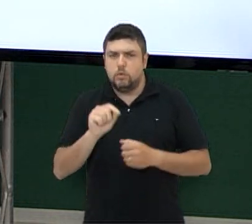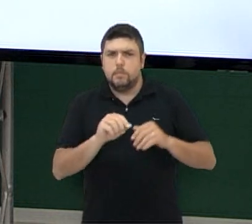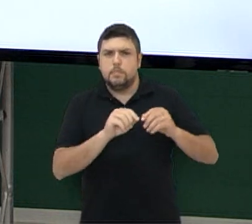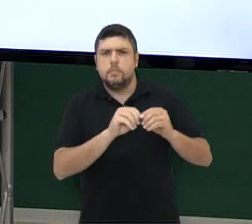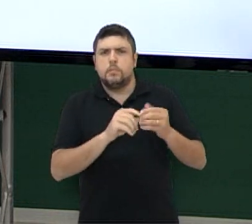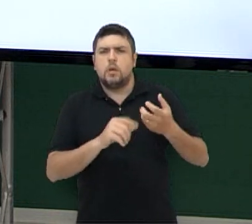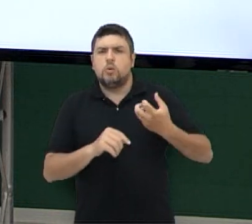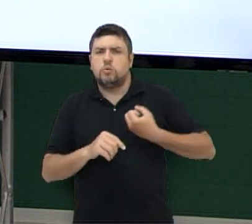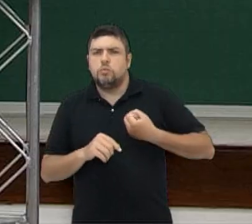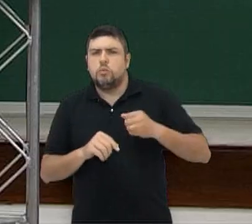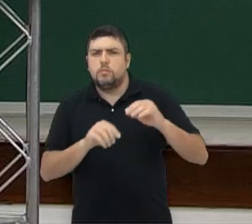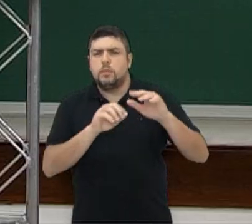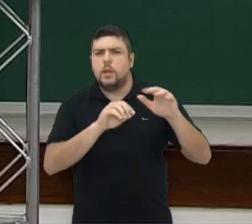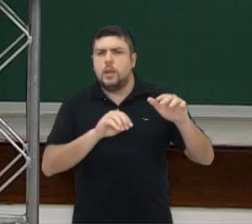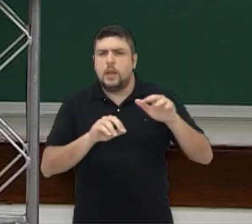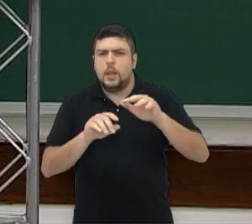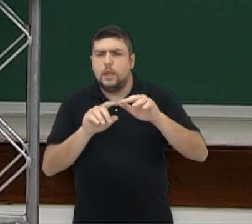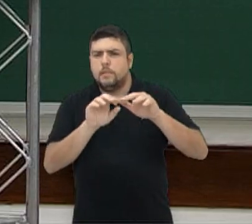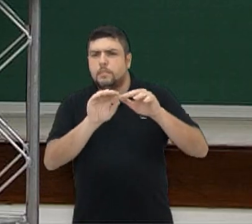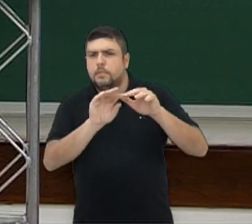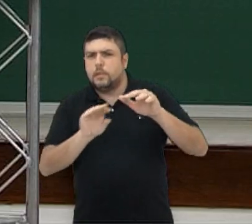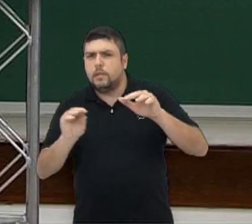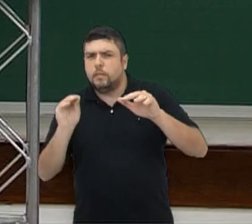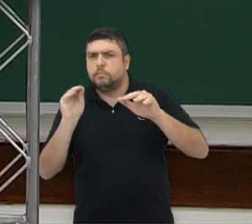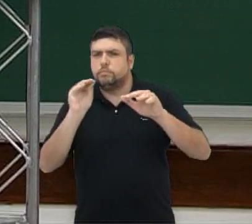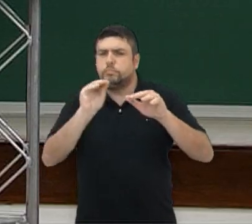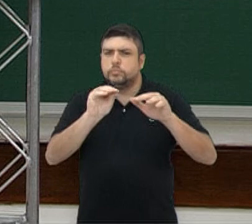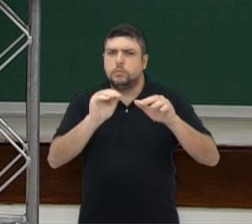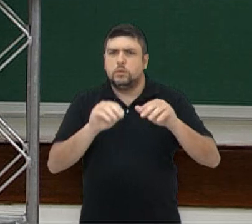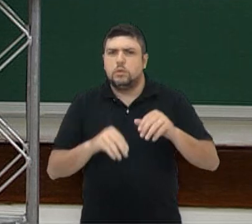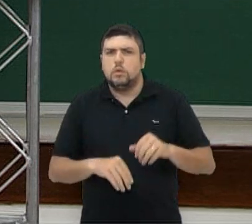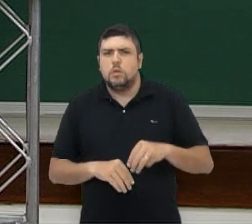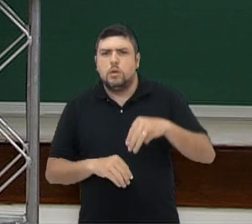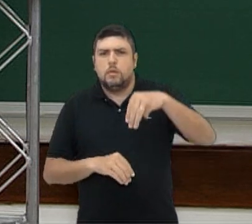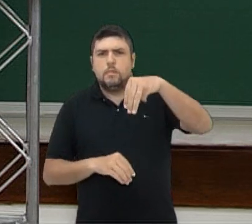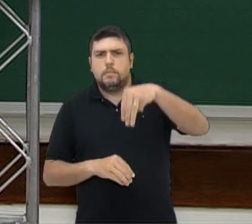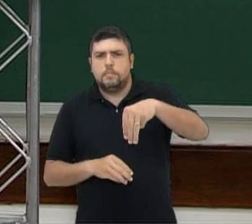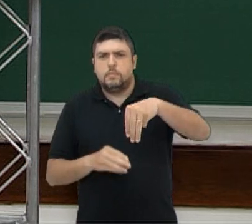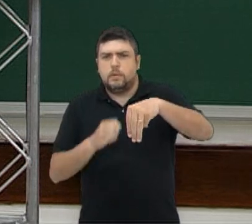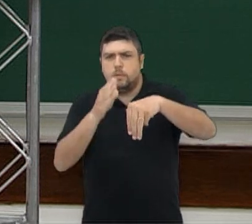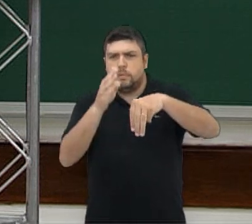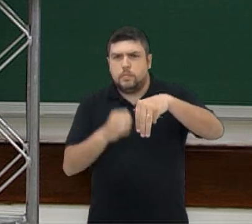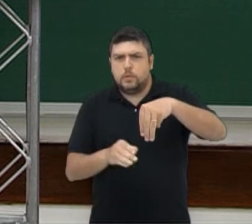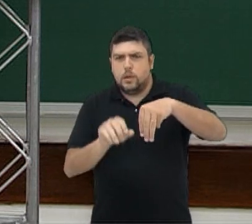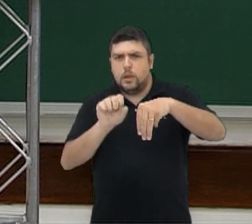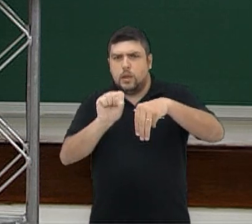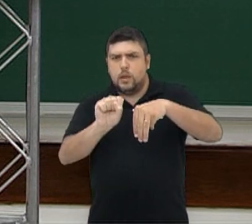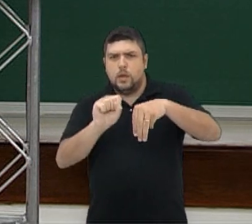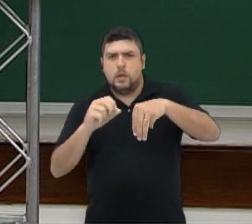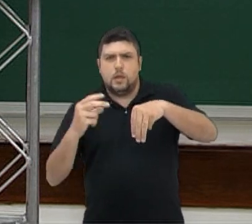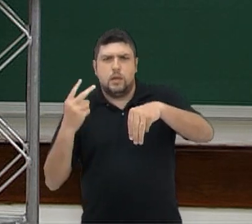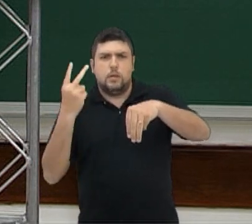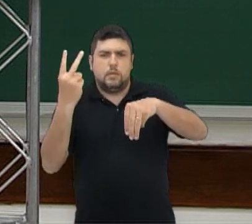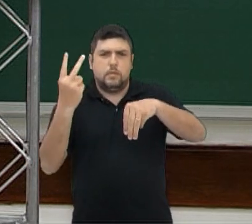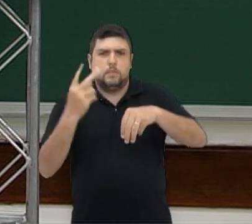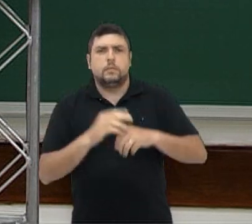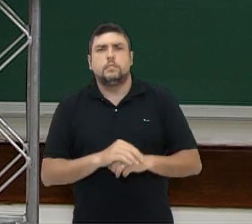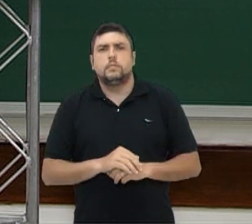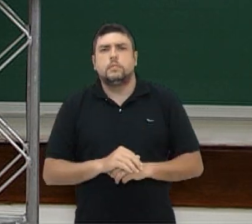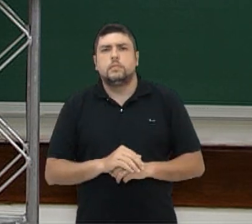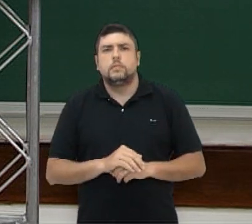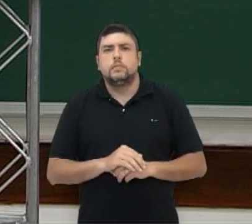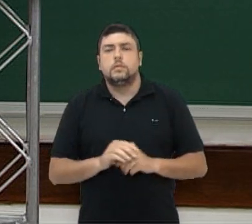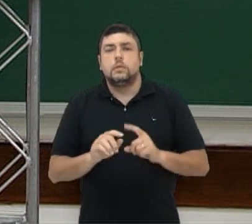A unidade de aceleração ela é metros por segundo ao quadrado. Apesar de não ter muito significado esse metros por segundo ao quadrado, mas ela é